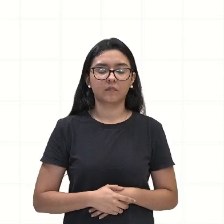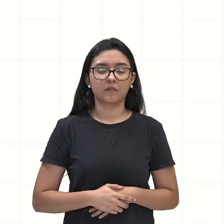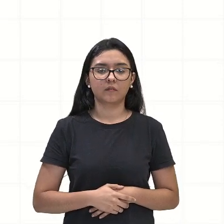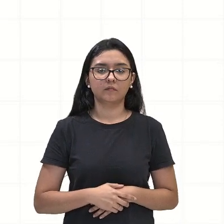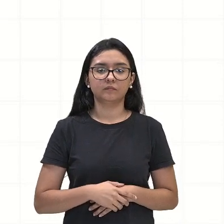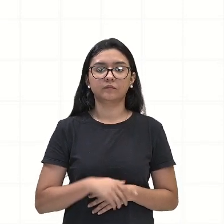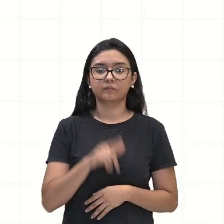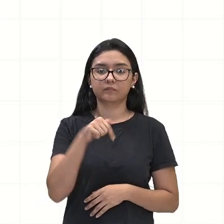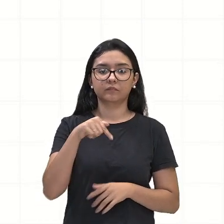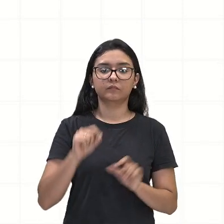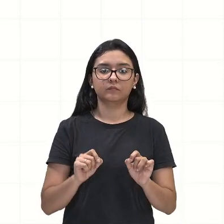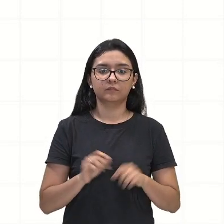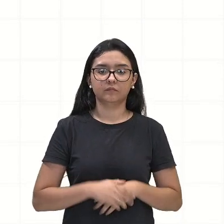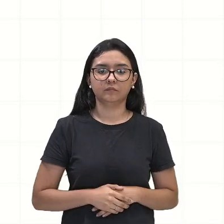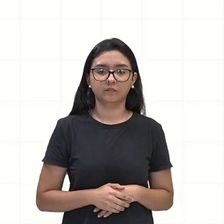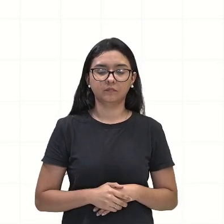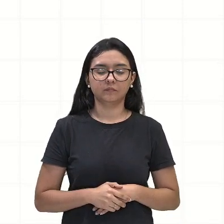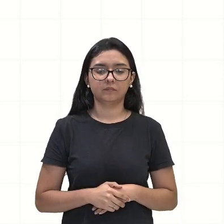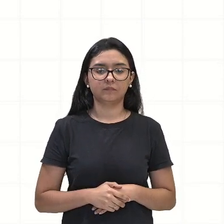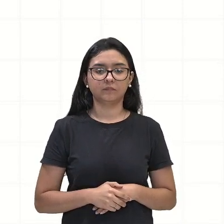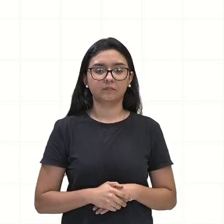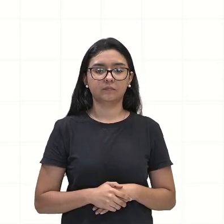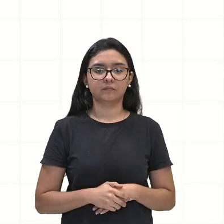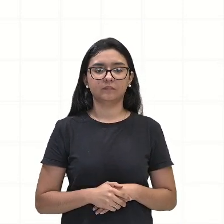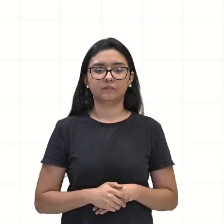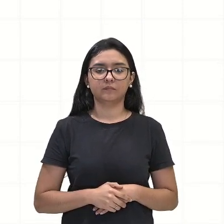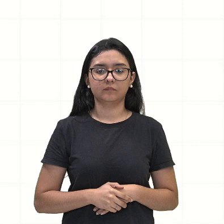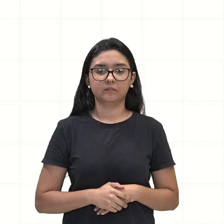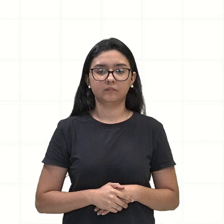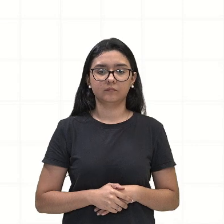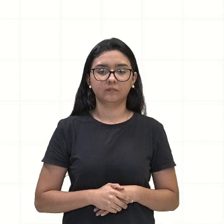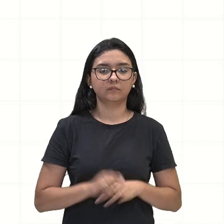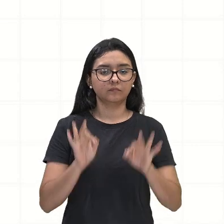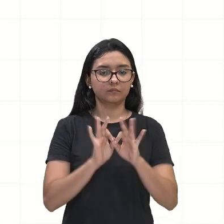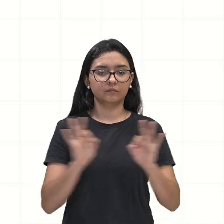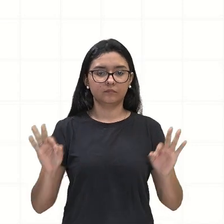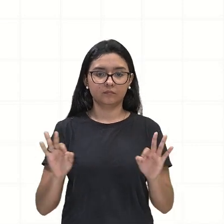Que, né, esse tamanho aqui